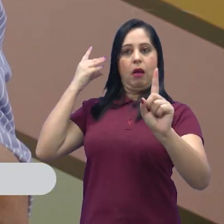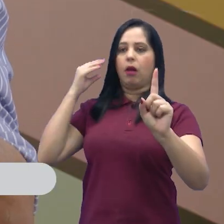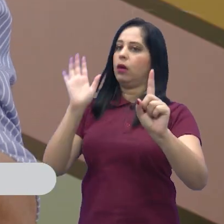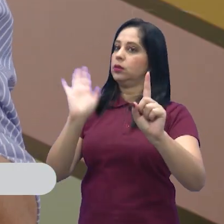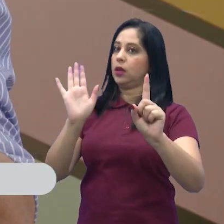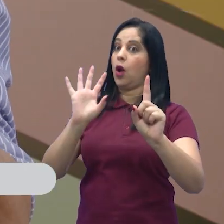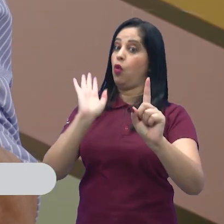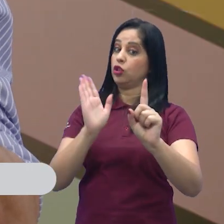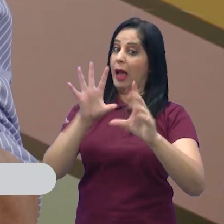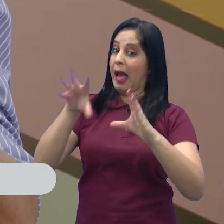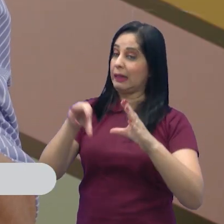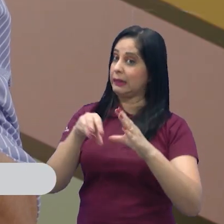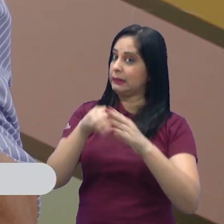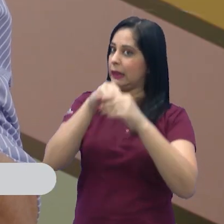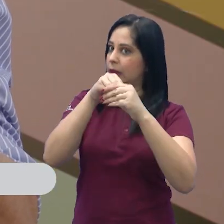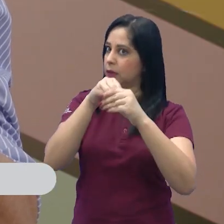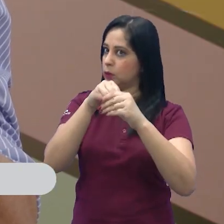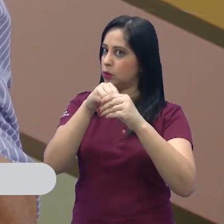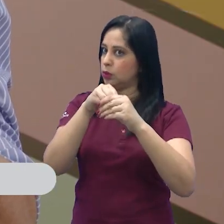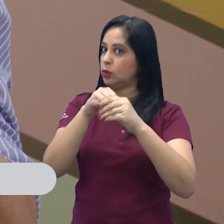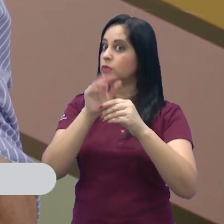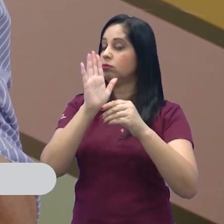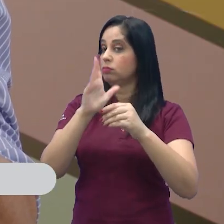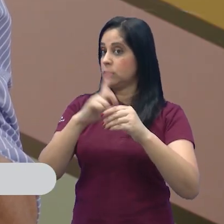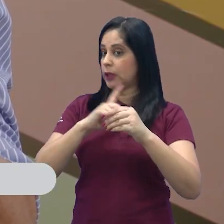às vezes algumas